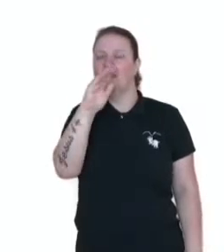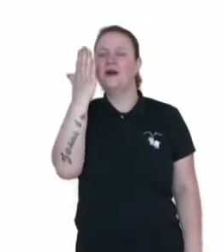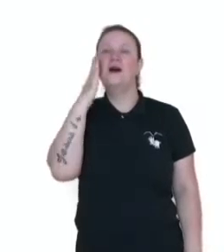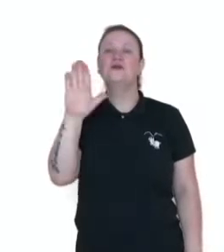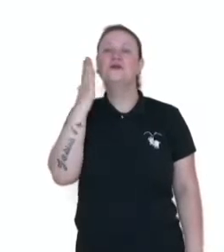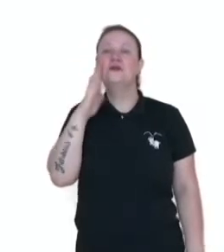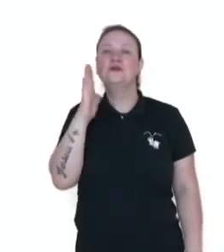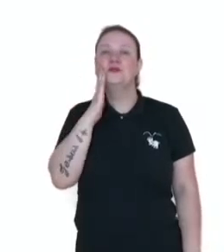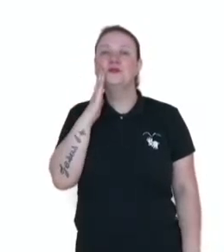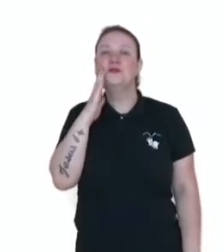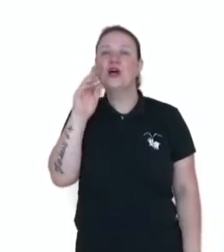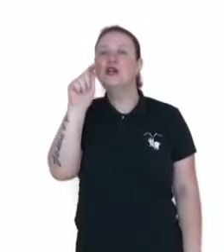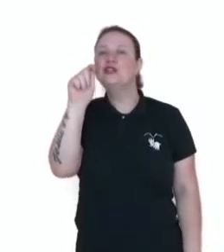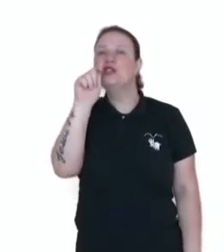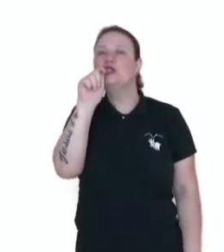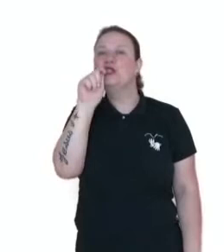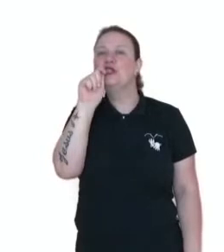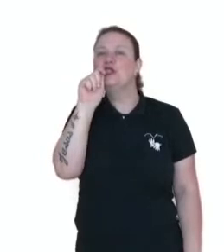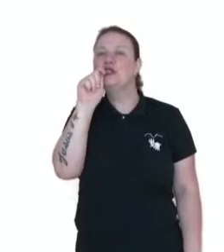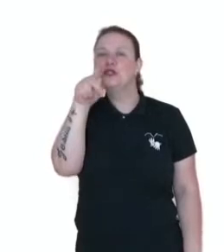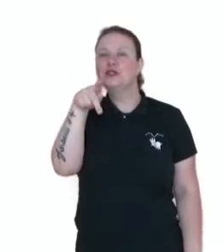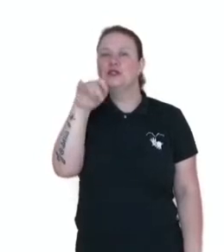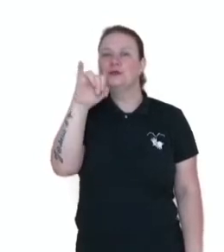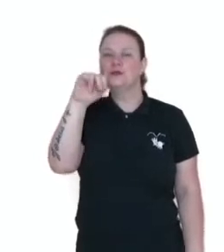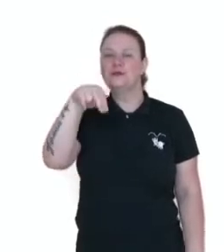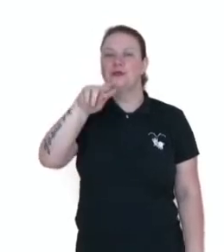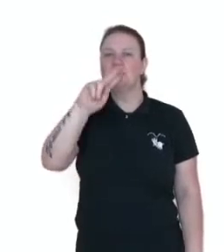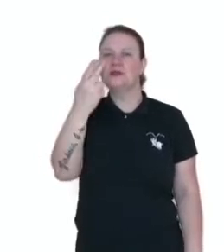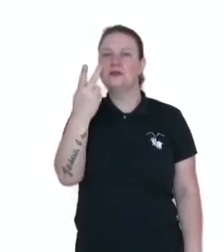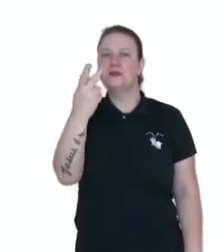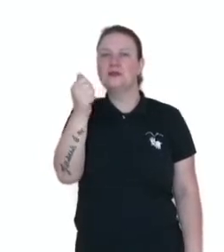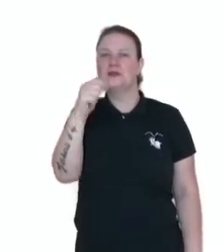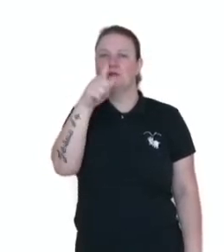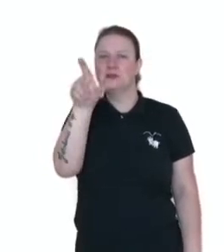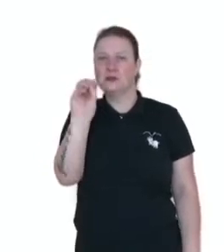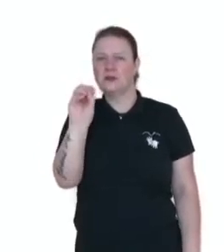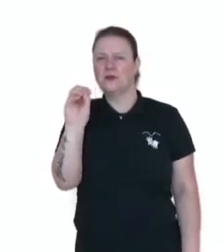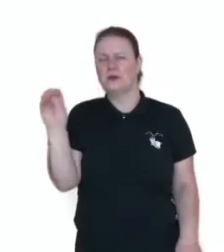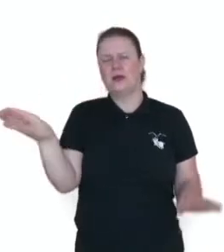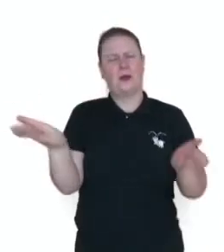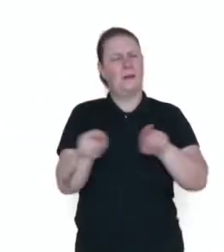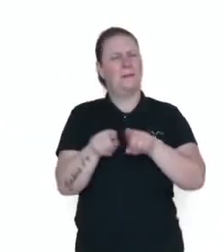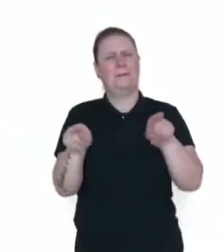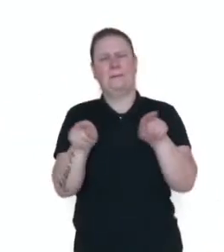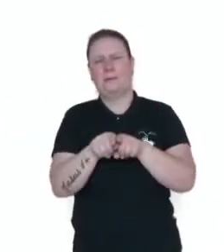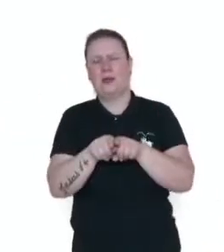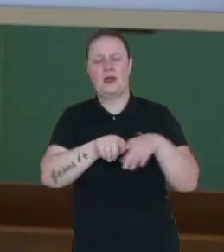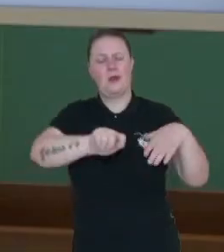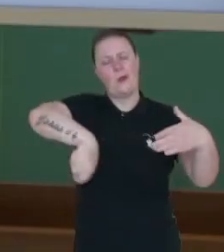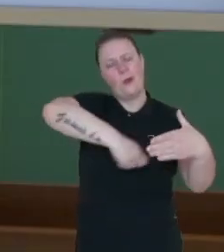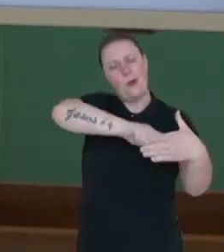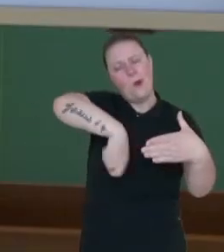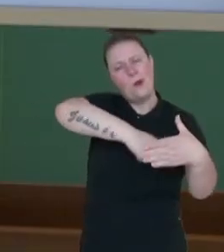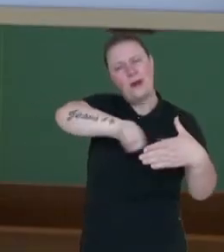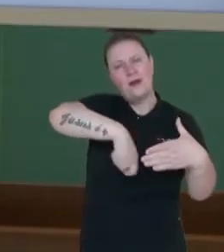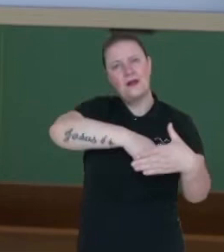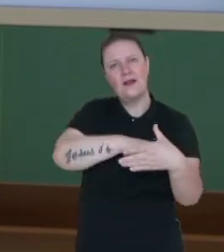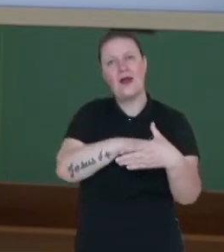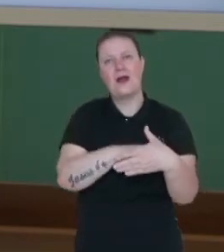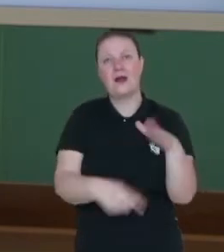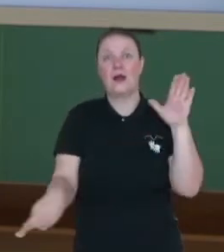um pinhão, né, o pinhão que faz parte da culinária paranaense, que é sim um componente da